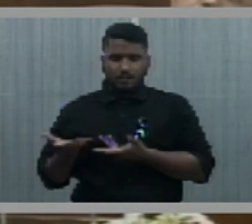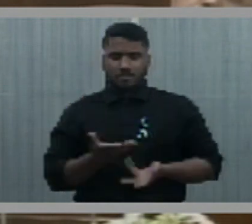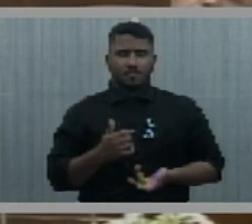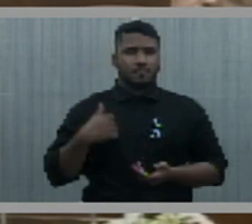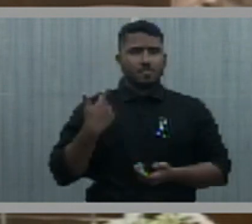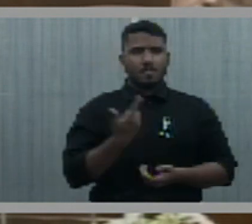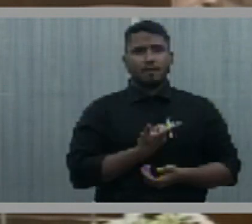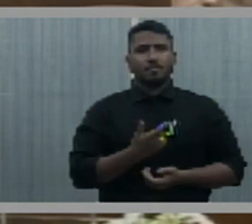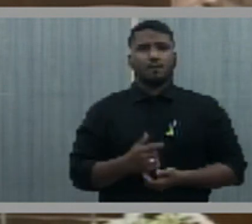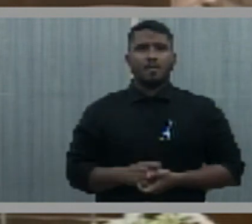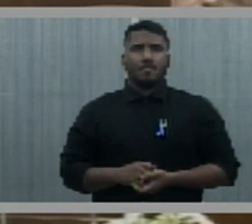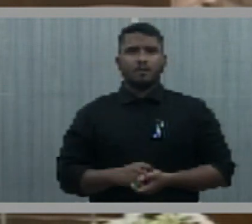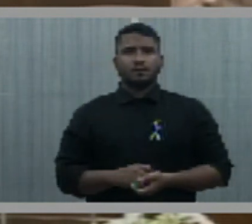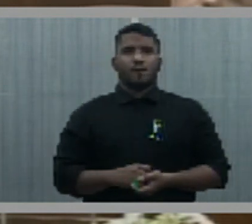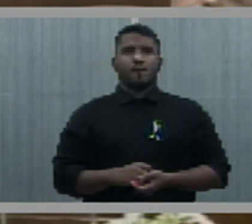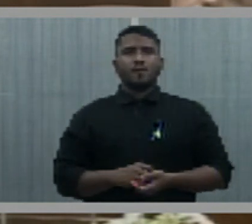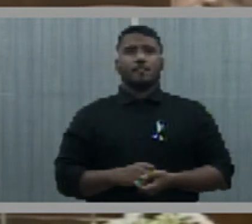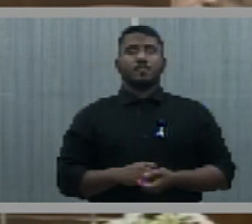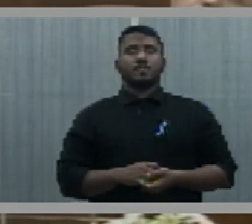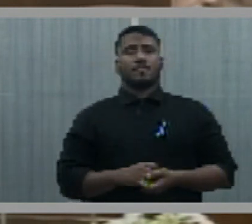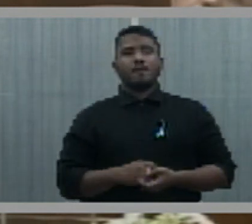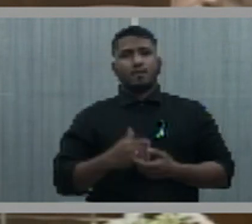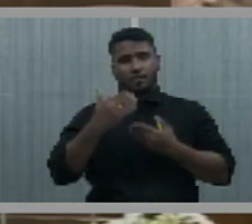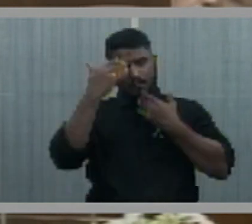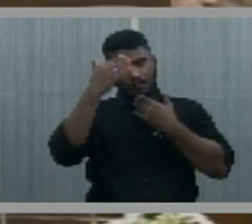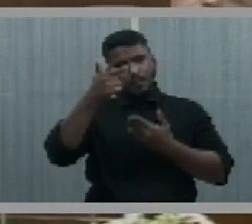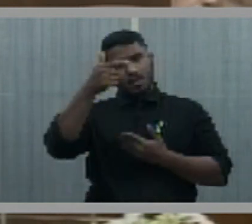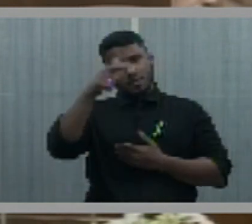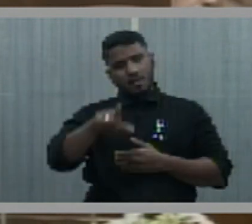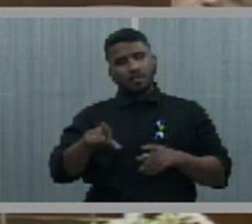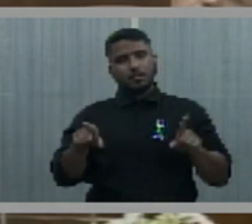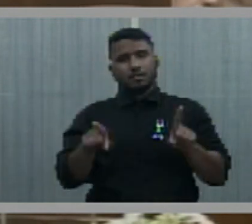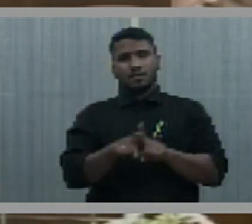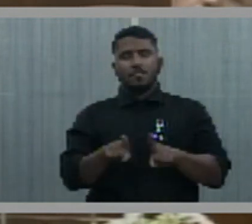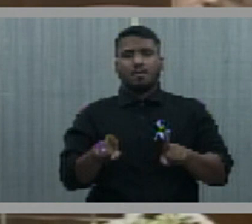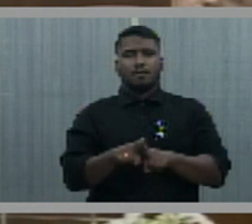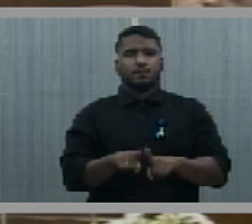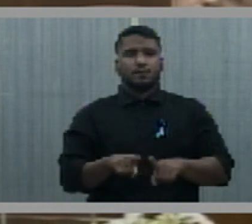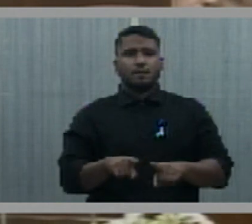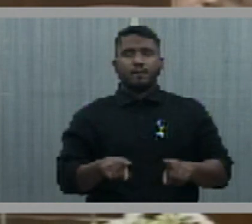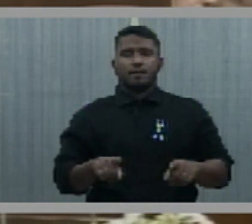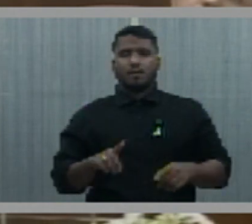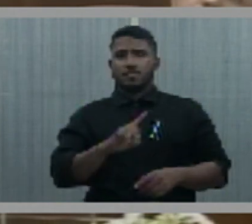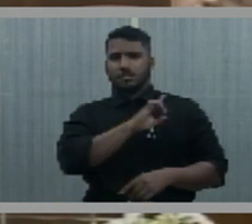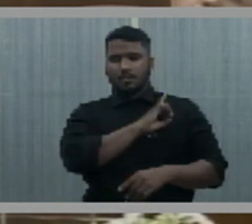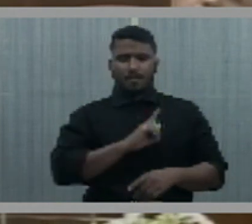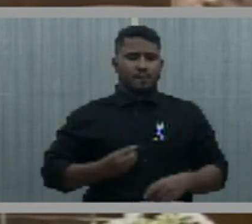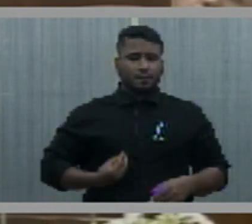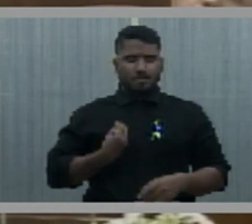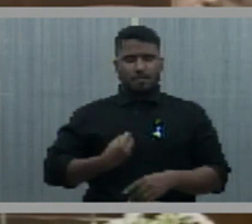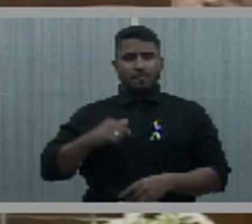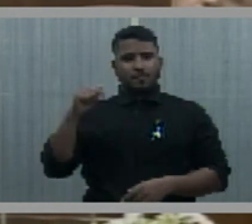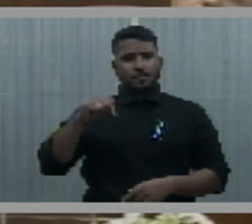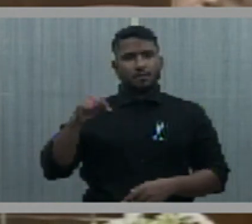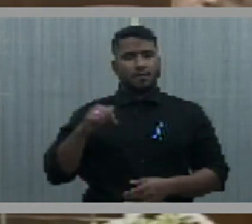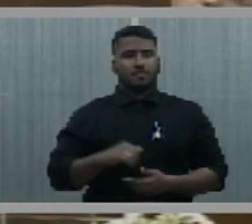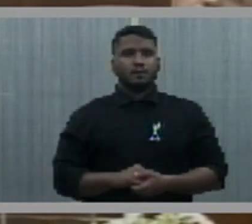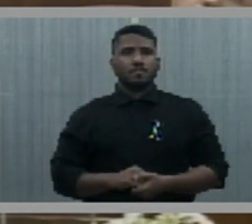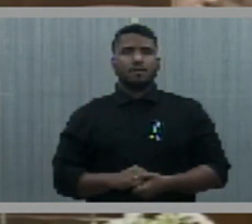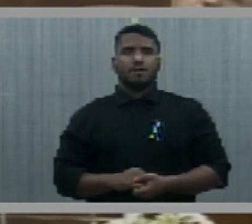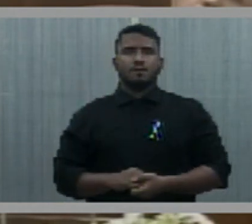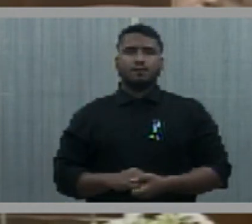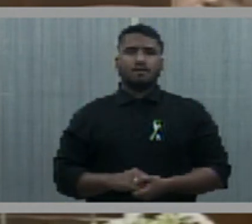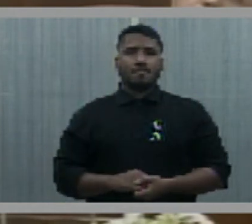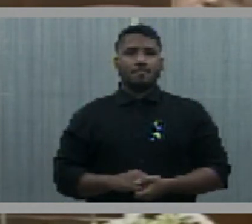o nosso vice-governador eleito. Agradeço mais uma vez também aos seus pares aqui presentes. E antes de